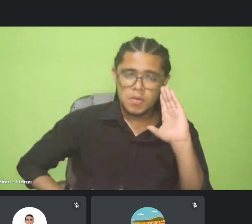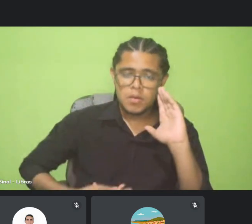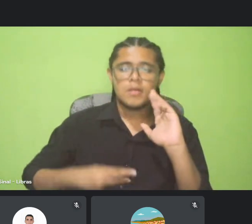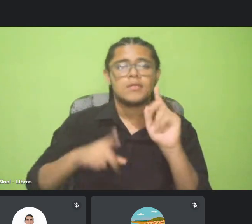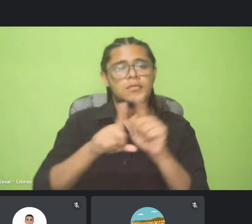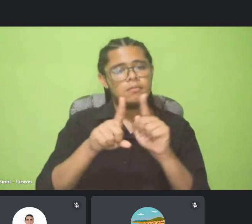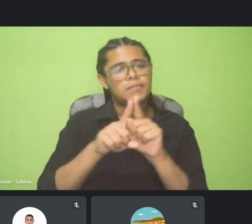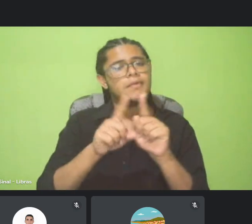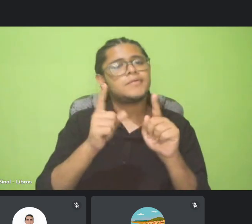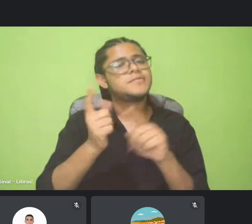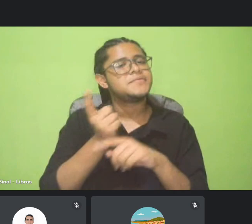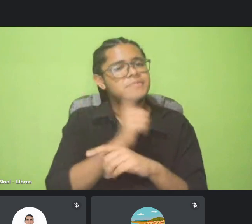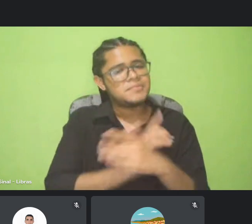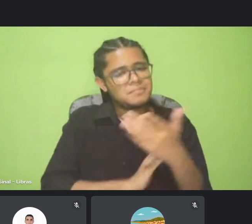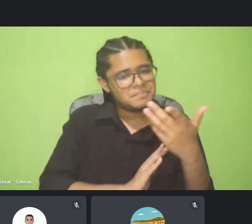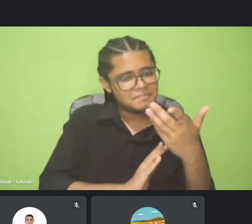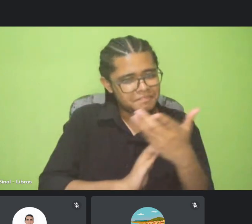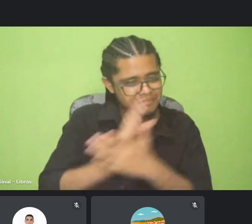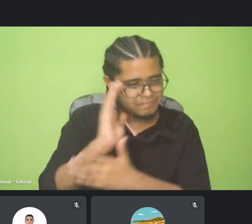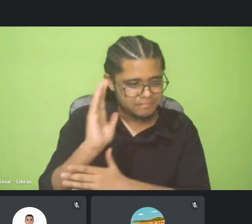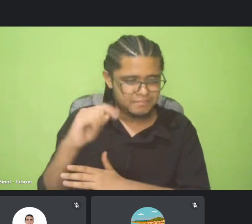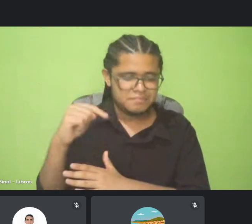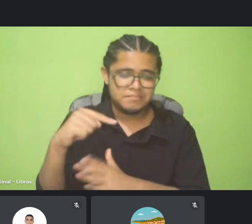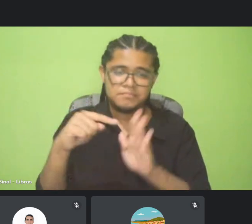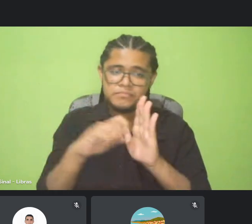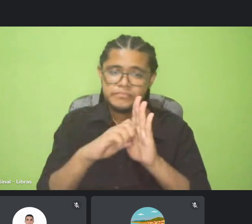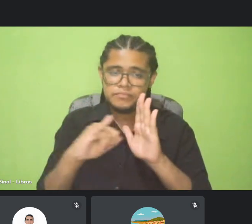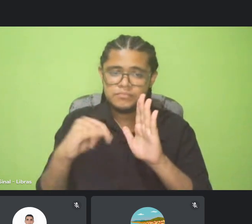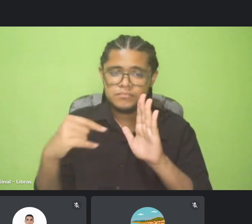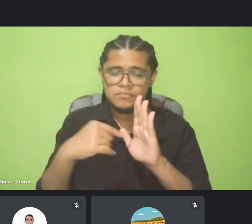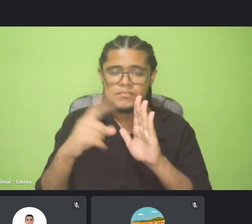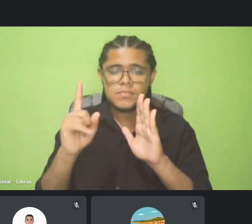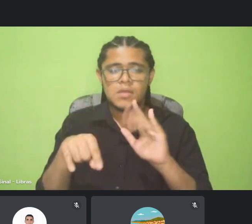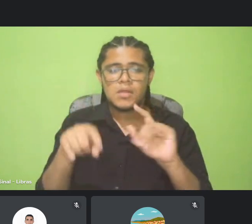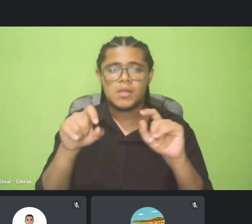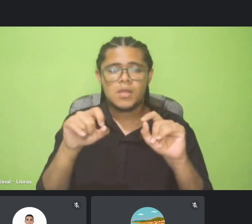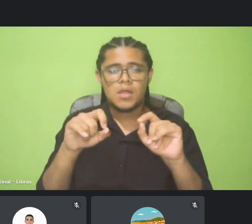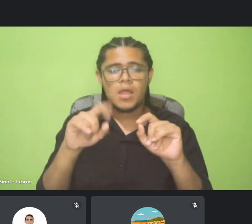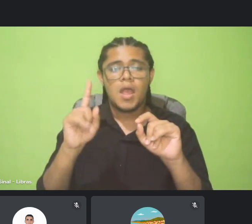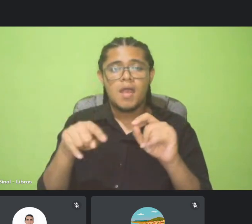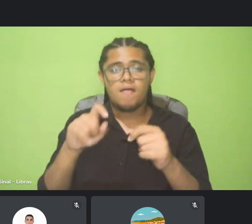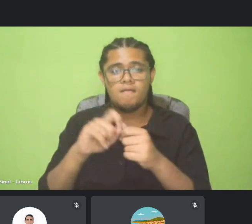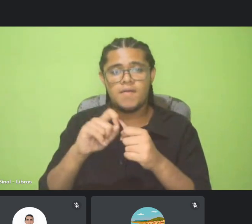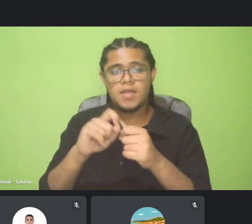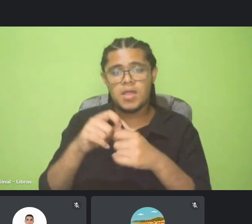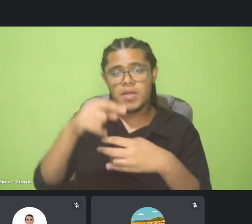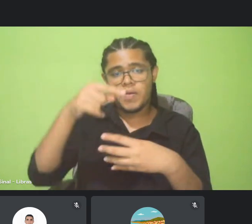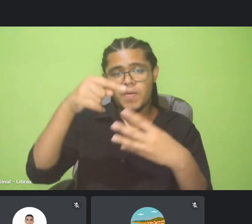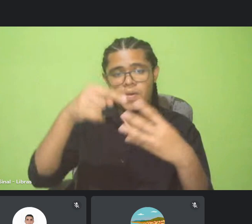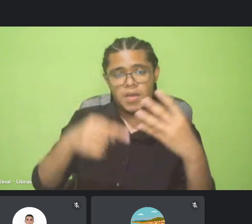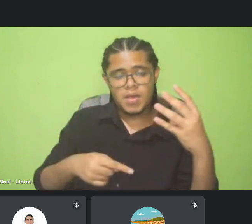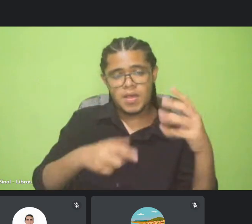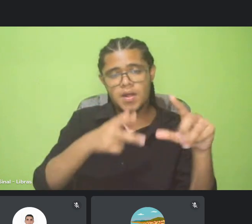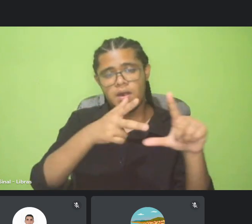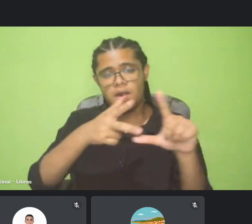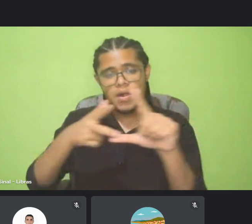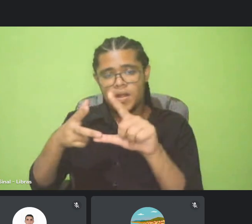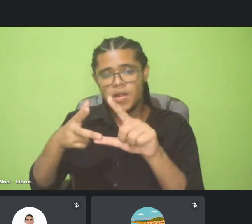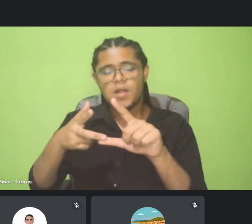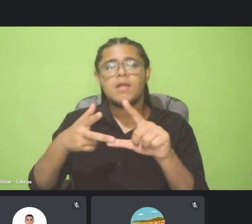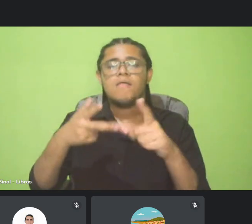contemplado no edital, onde nosso projeto era realizar quatro lives falando sobre os quatro eixos